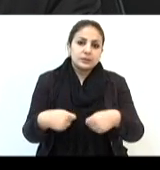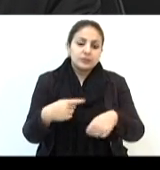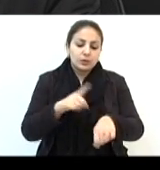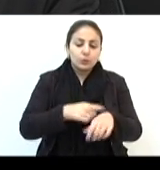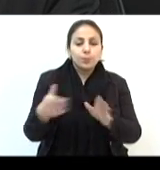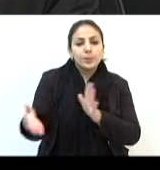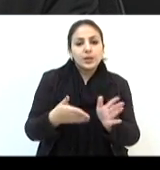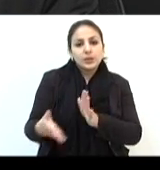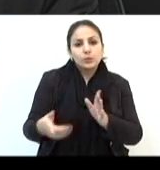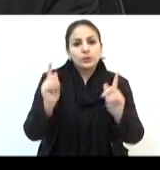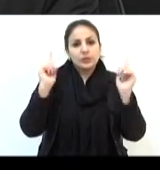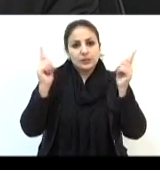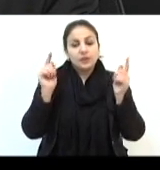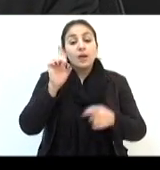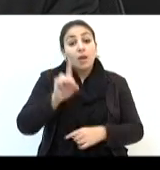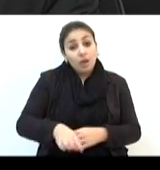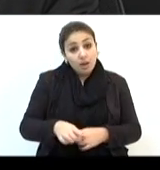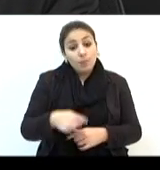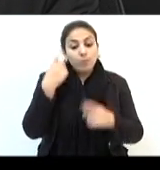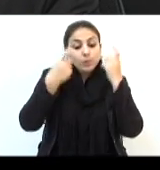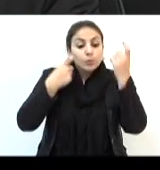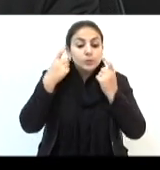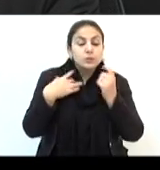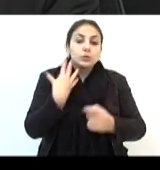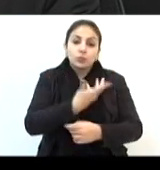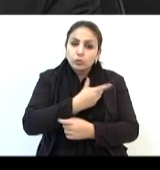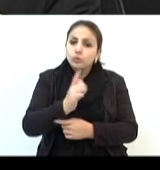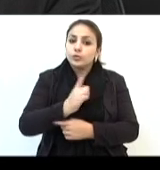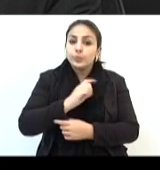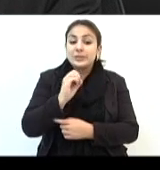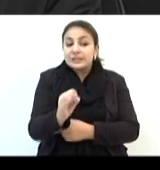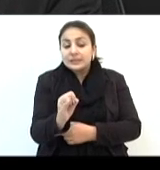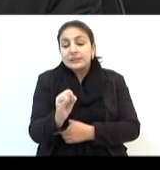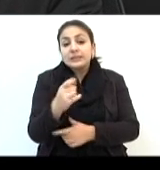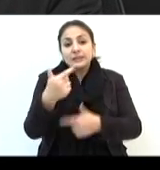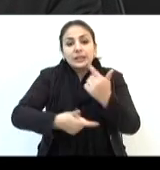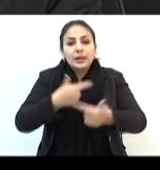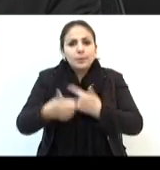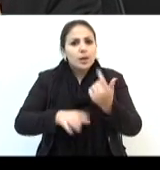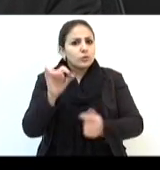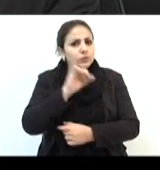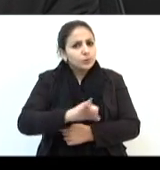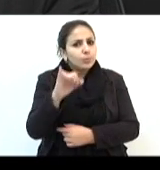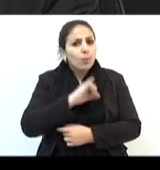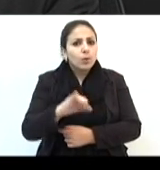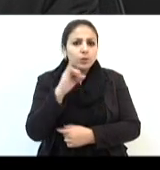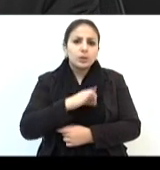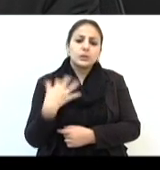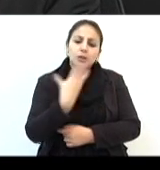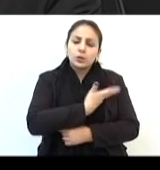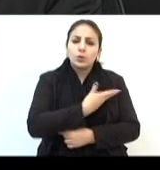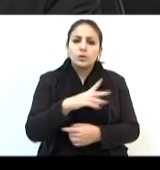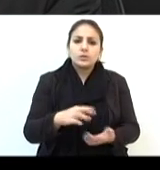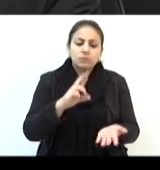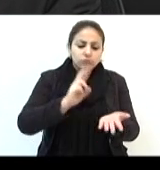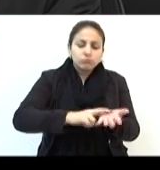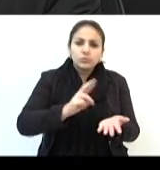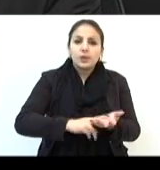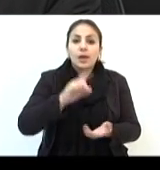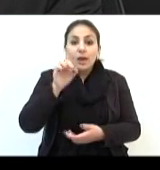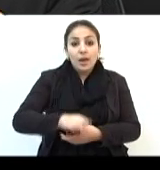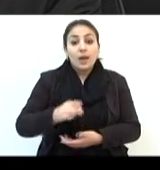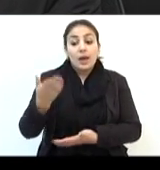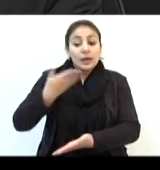verdade, é uma preocupação que nós tivemos, se eventuais serviços essenciais que na nossa regulamentação